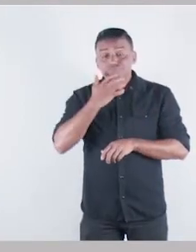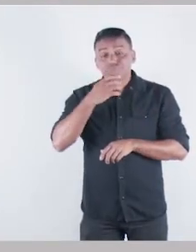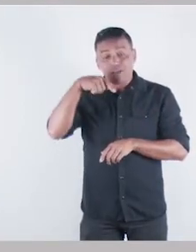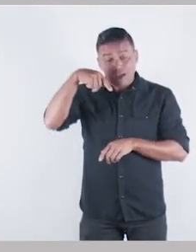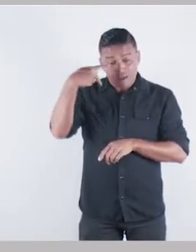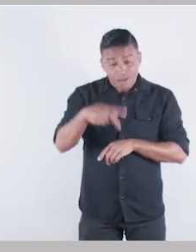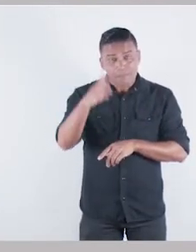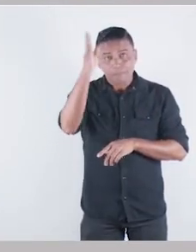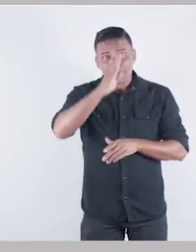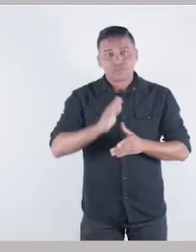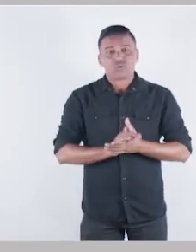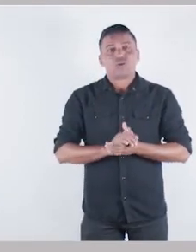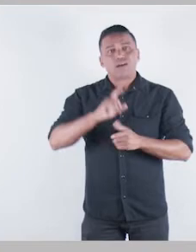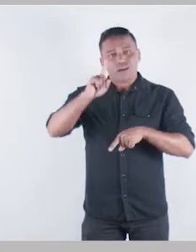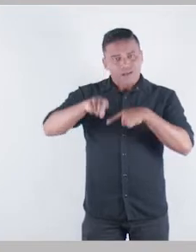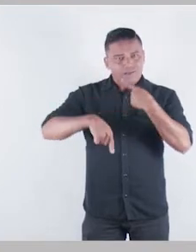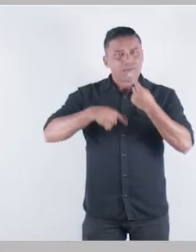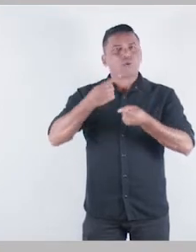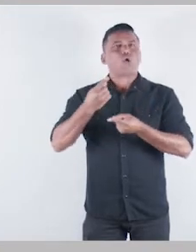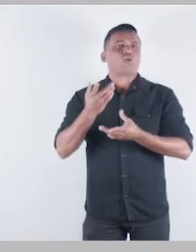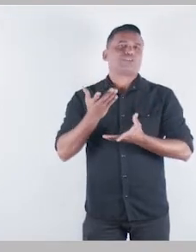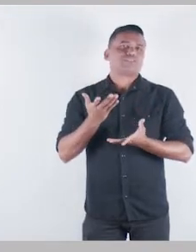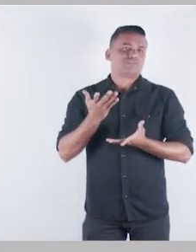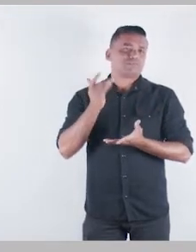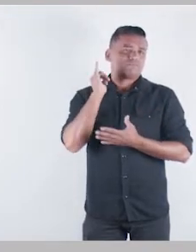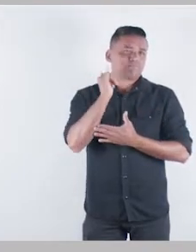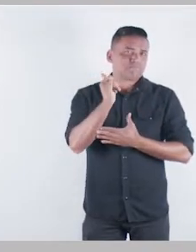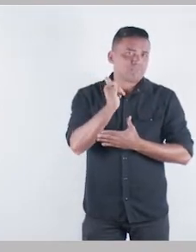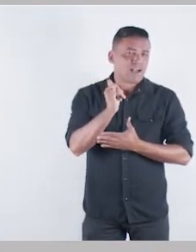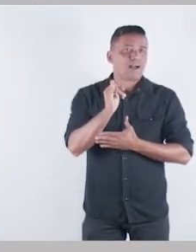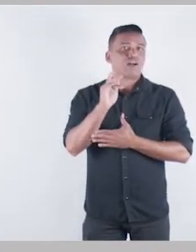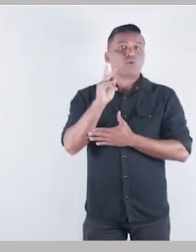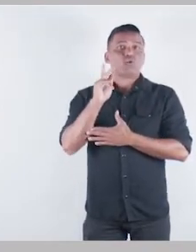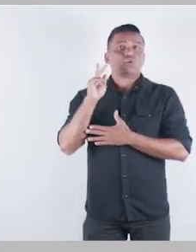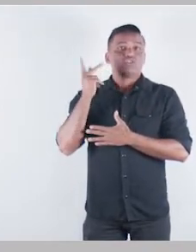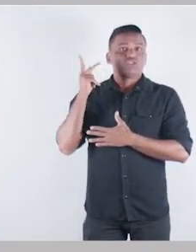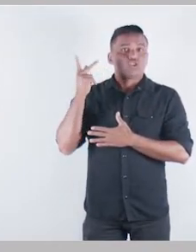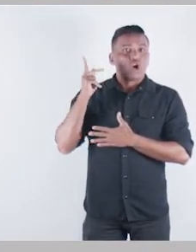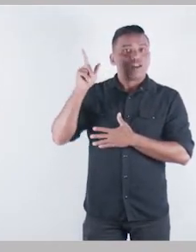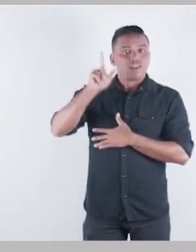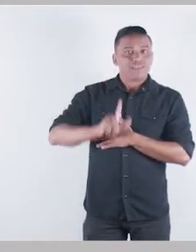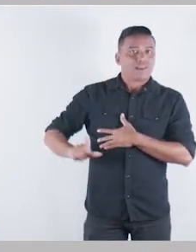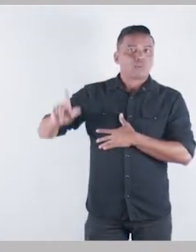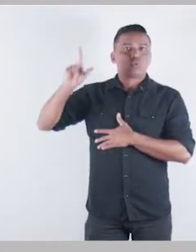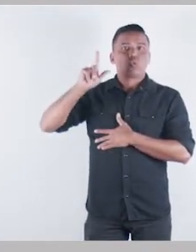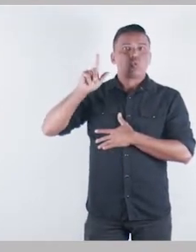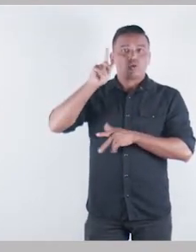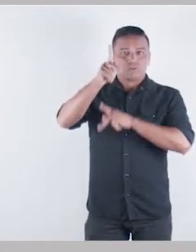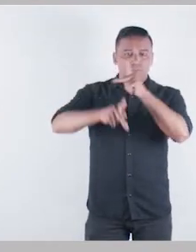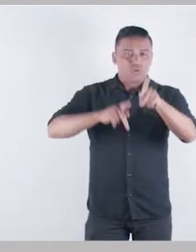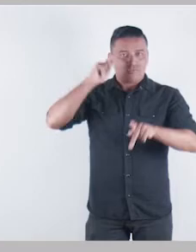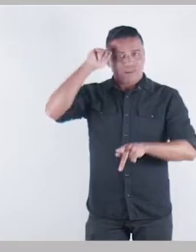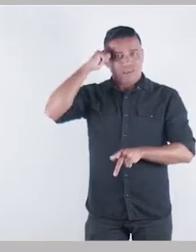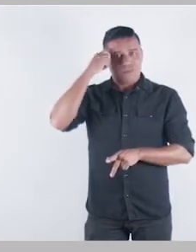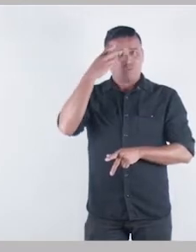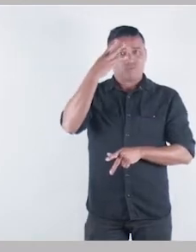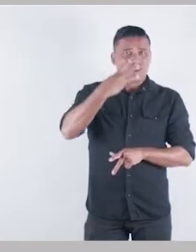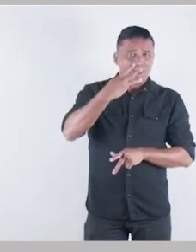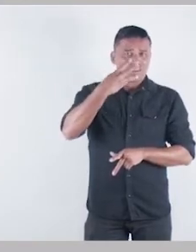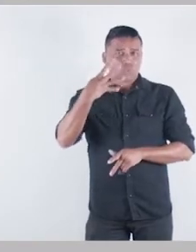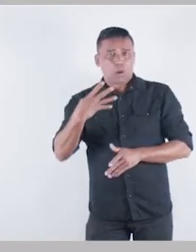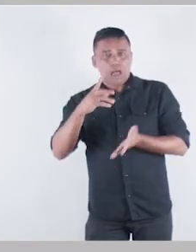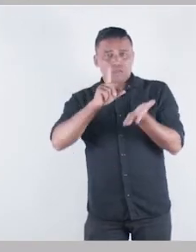Depois, eu passo muito sobre a história dessa literatura negra, com os 3 ou 4 artigos sobre literatura